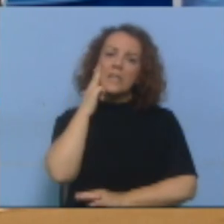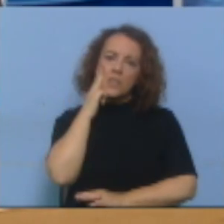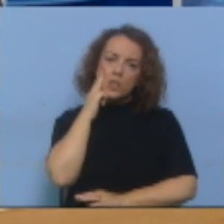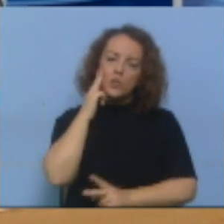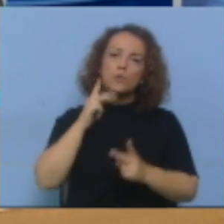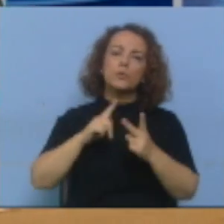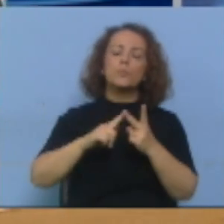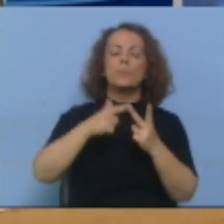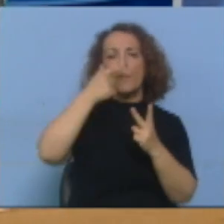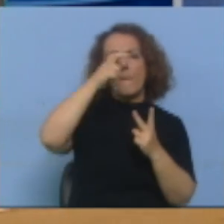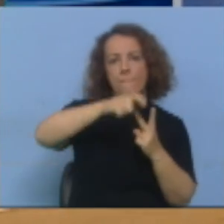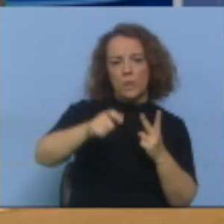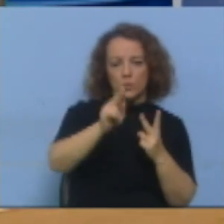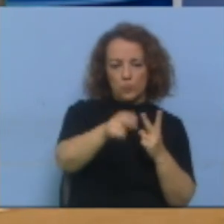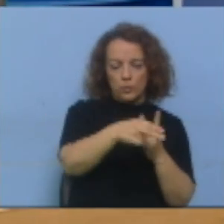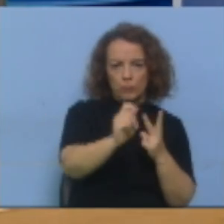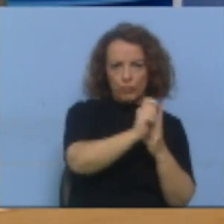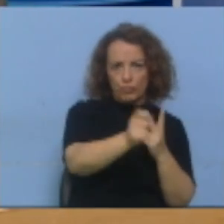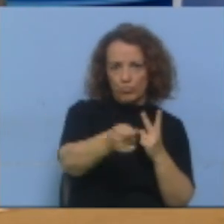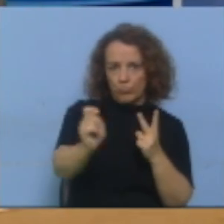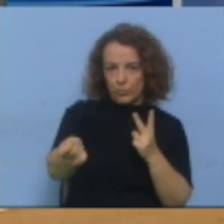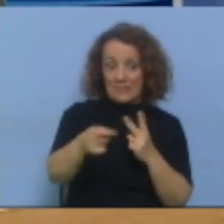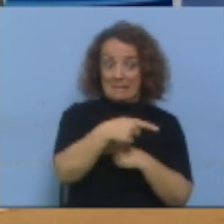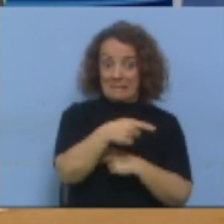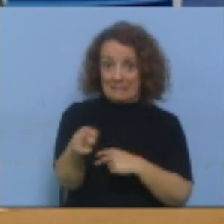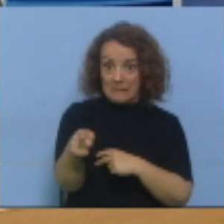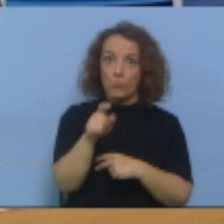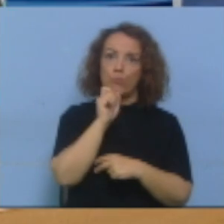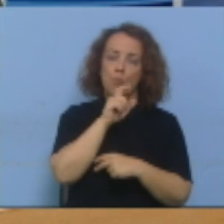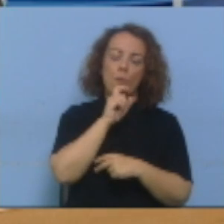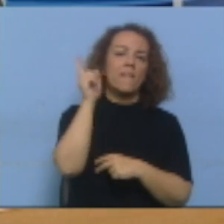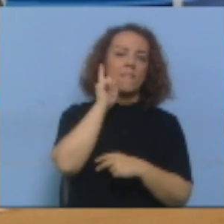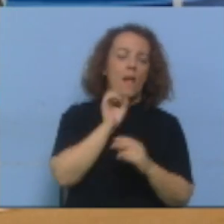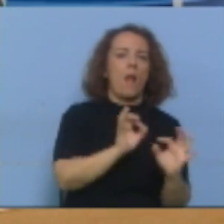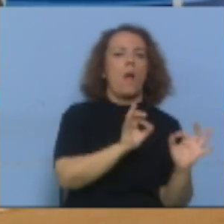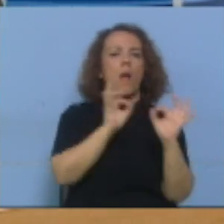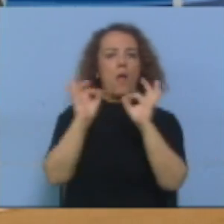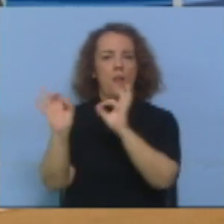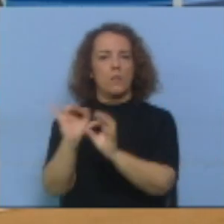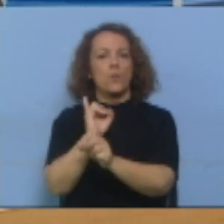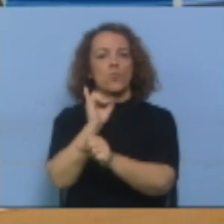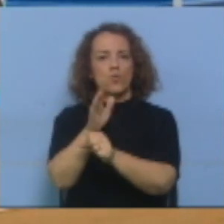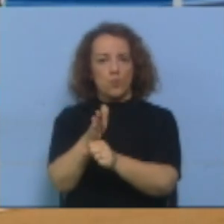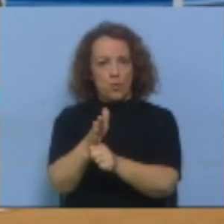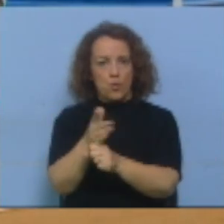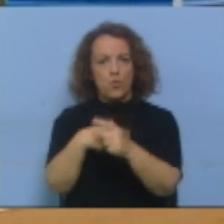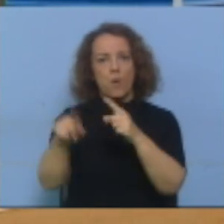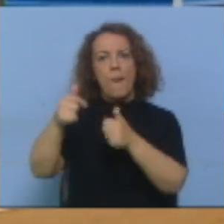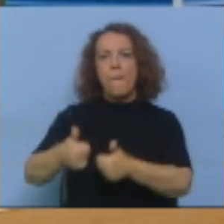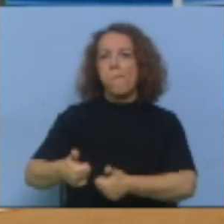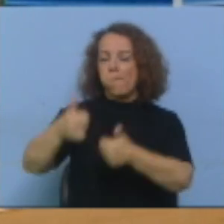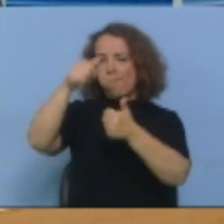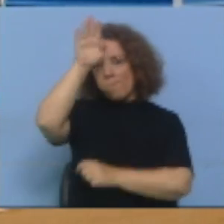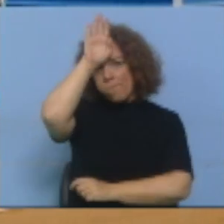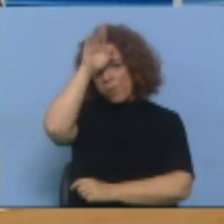e dos enfermos. Esta, sim, pode ser transferida, e a Santa Sé deu indicações nesse sentido, que se transferisse